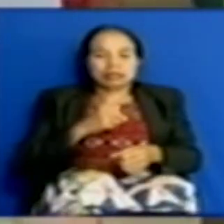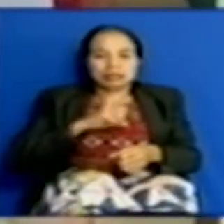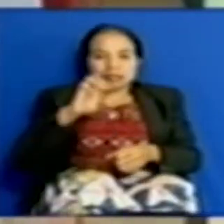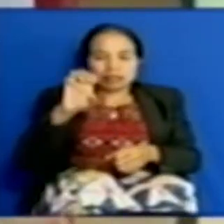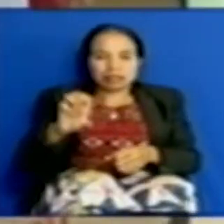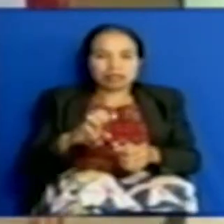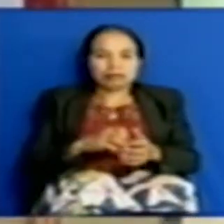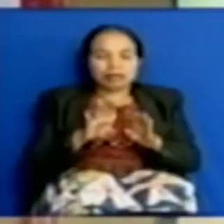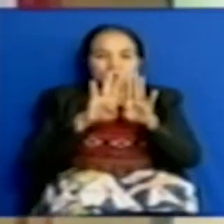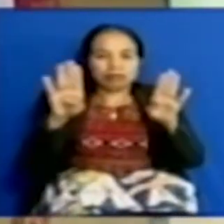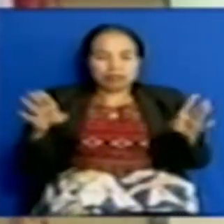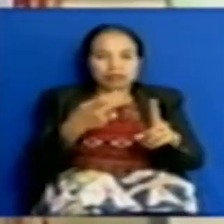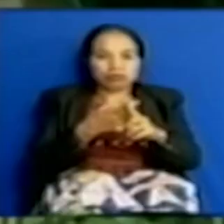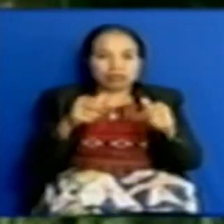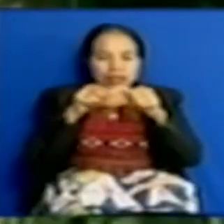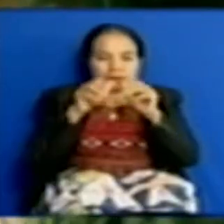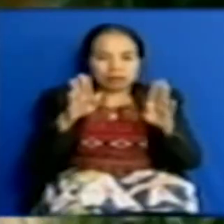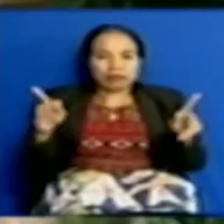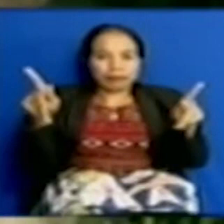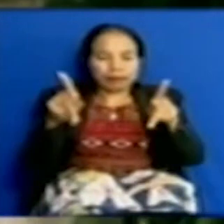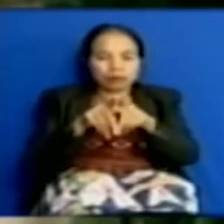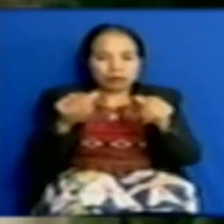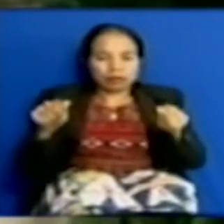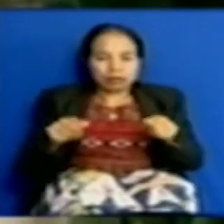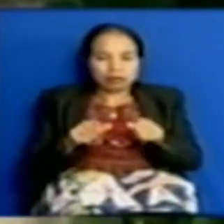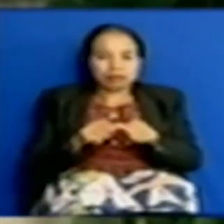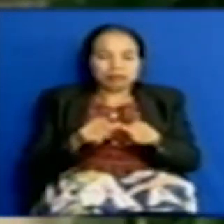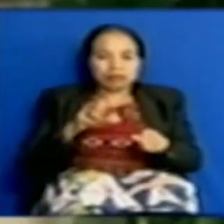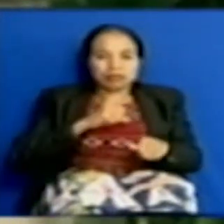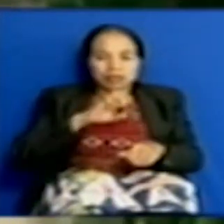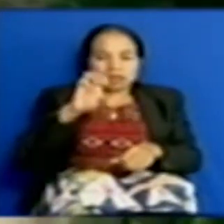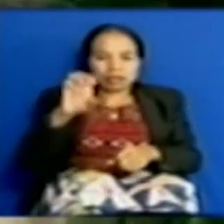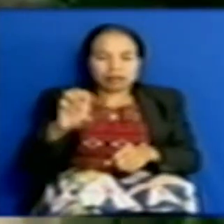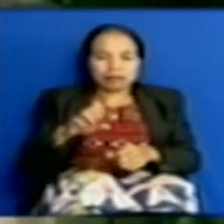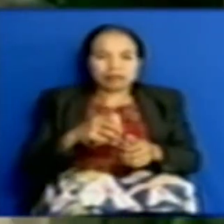no abertura husi administrador posto administrativo Same